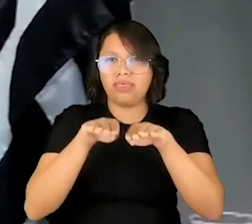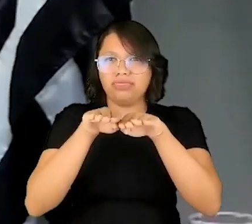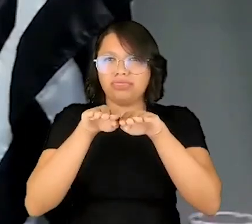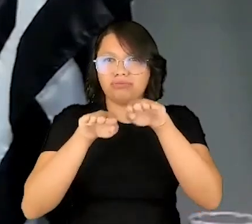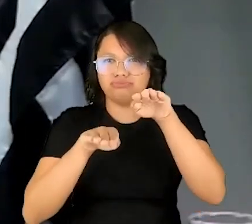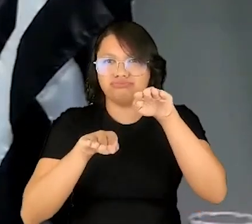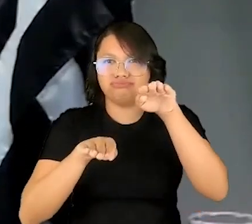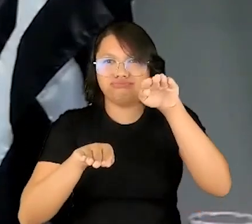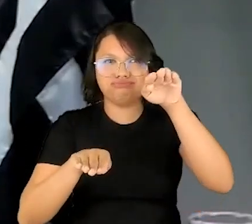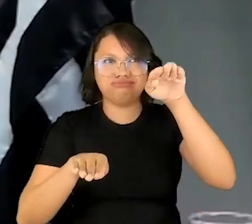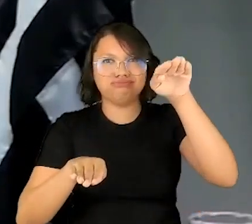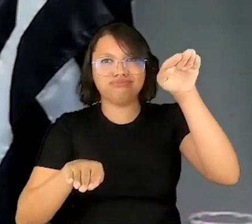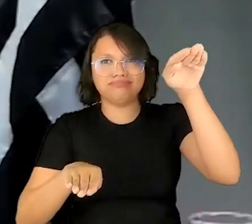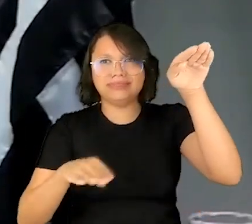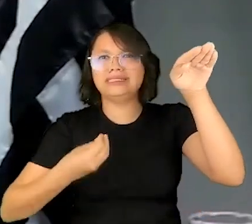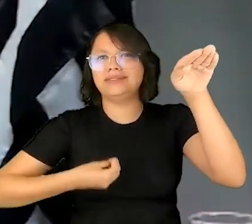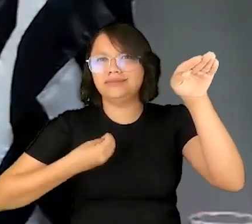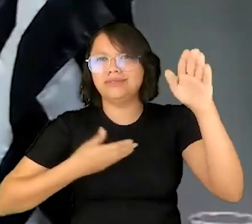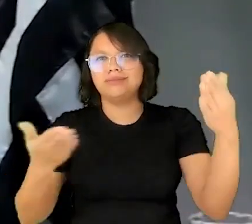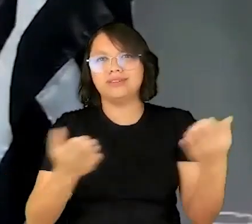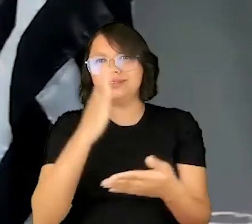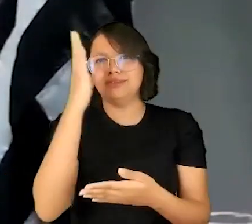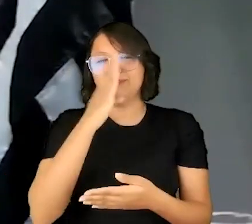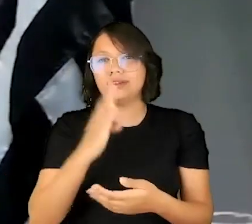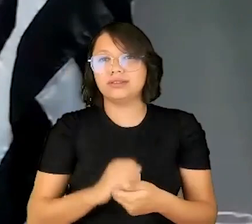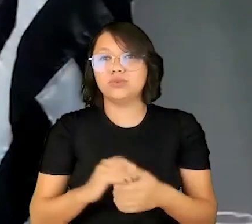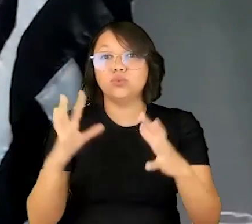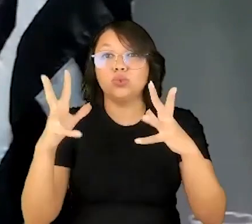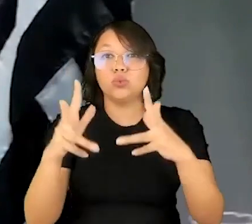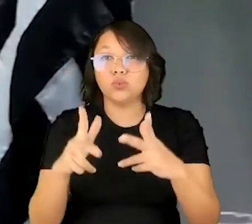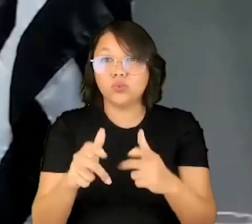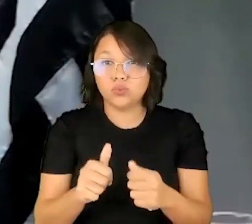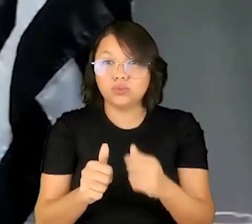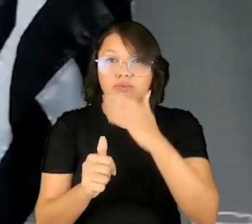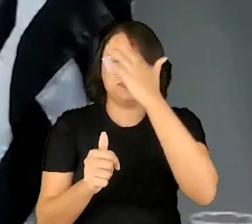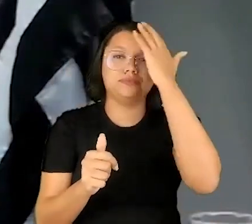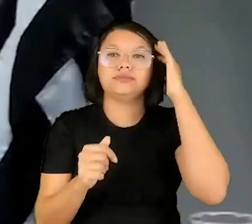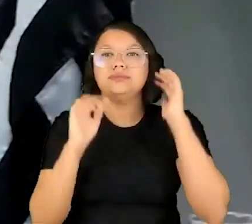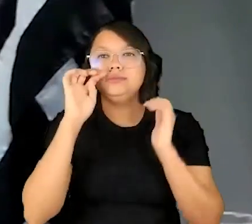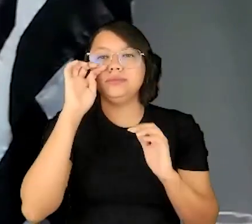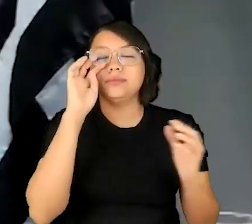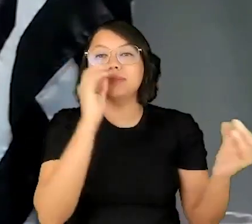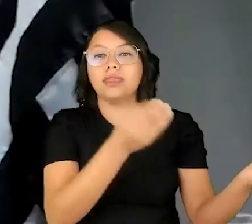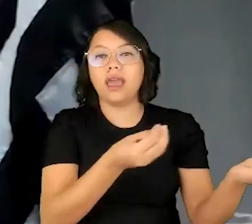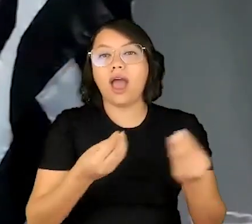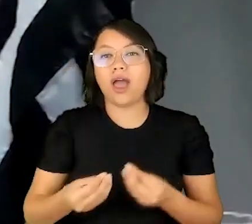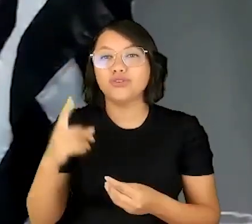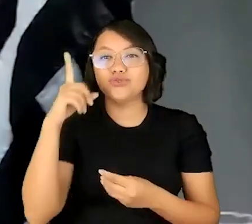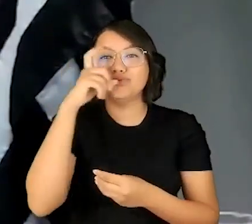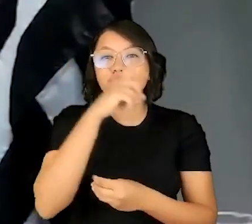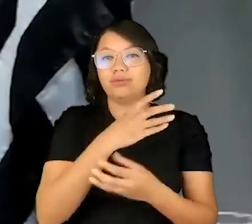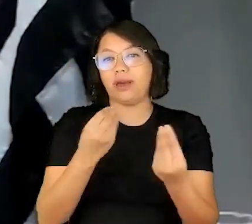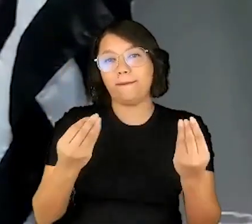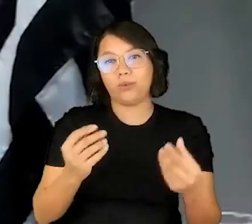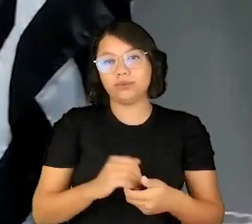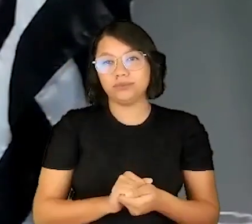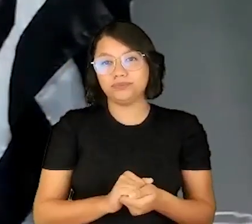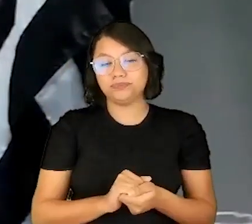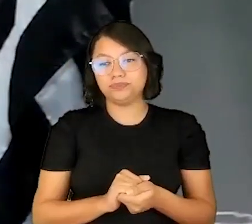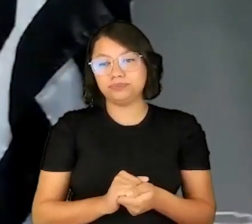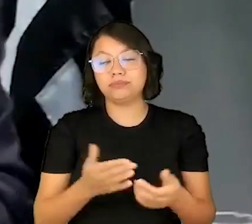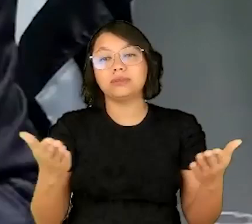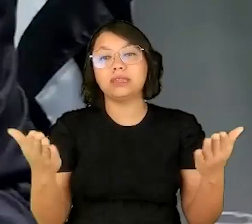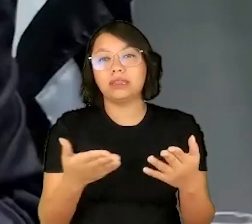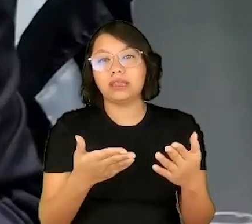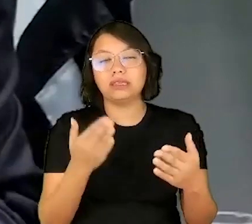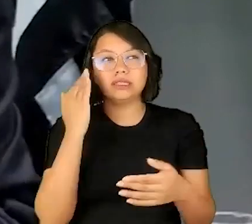que nós vivenciamos, tudo isso é um caldo que traz dificuldades imensas. E nesse